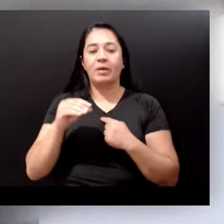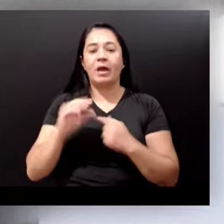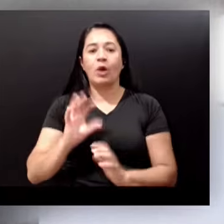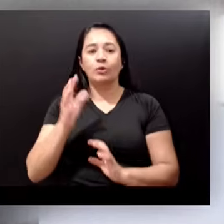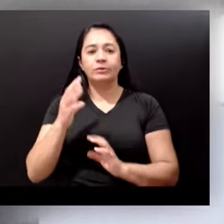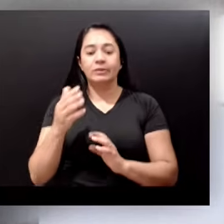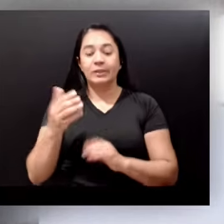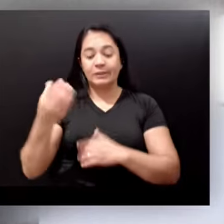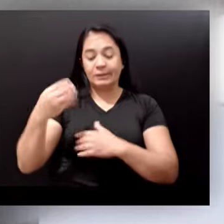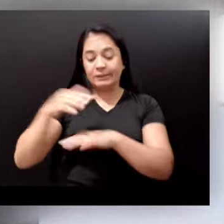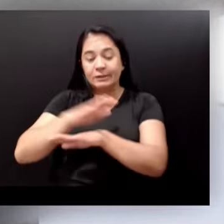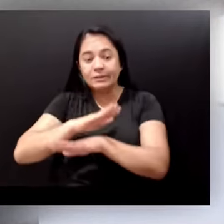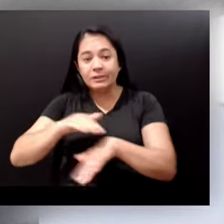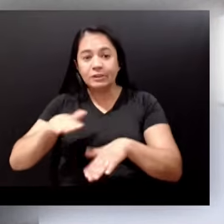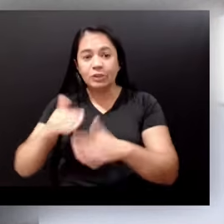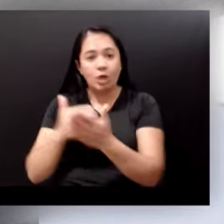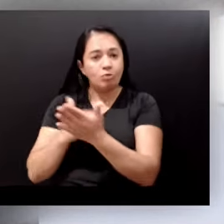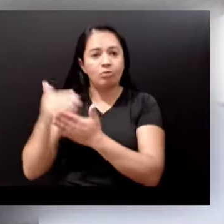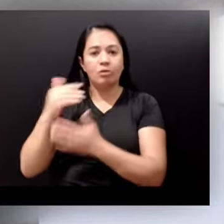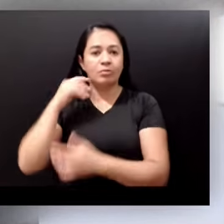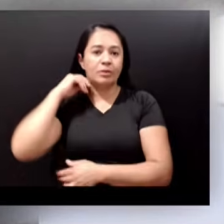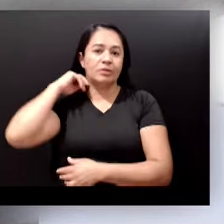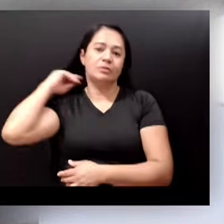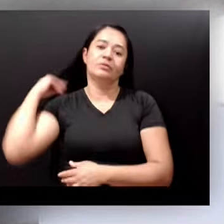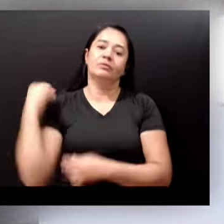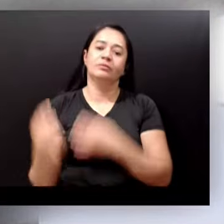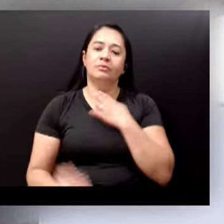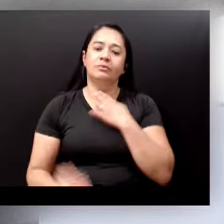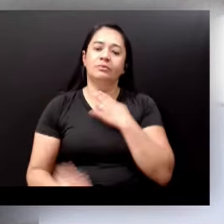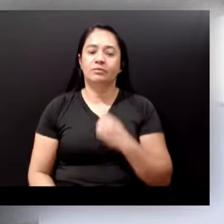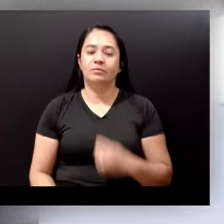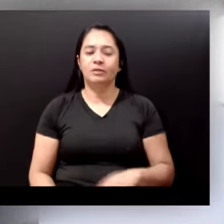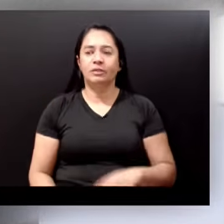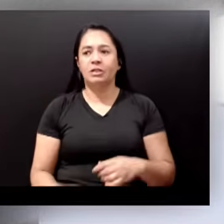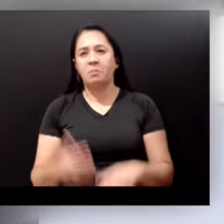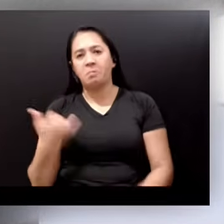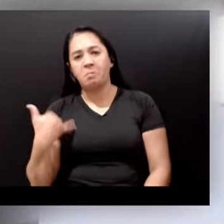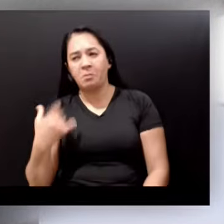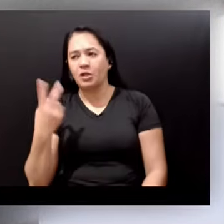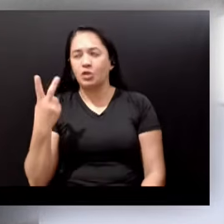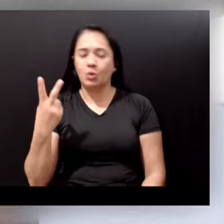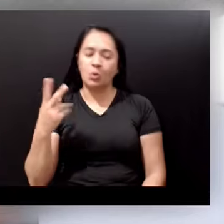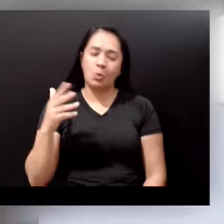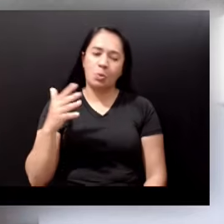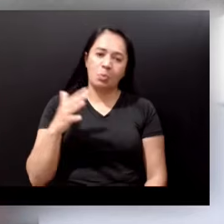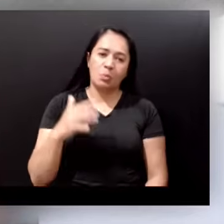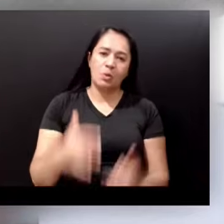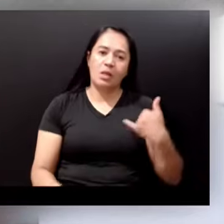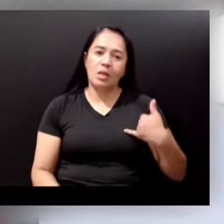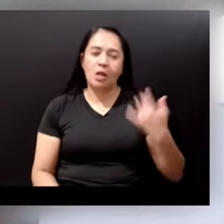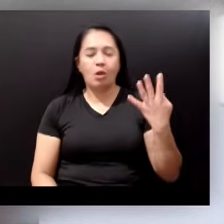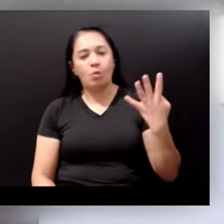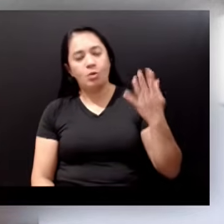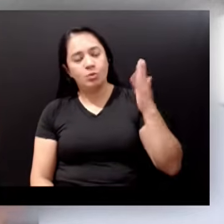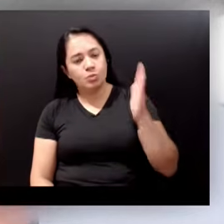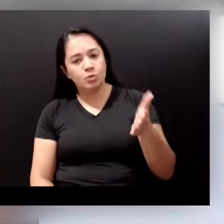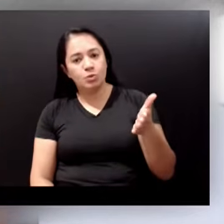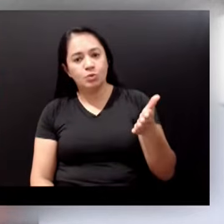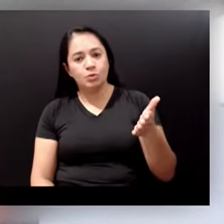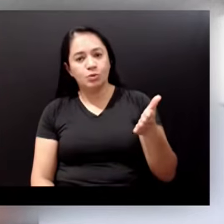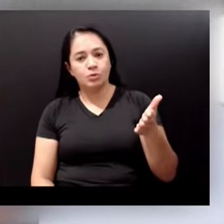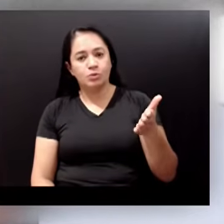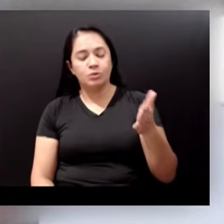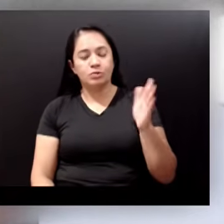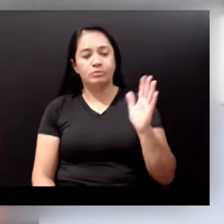logo no início que começa a falar. Então, quando tem ali 2 aninhos, 4 aninhos, já, né, apresenta.